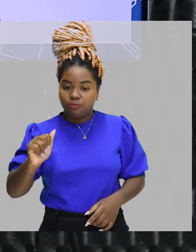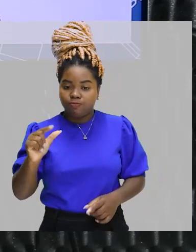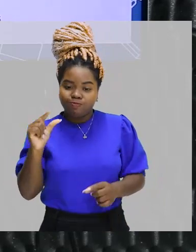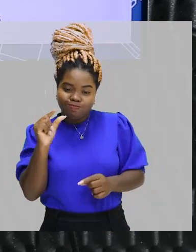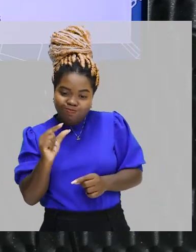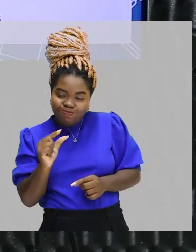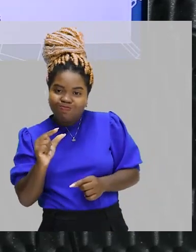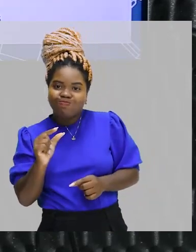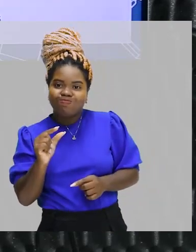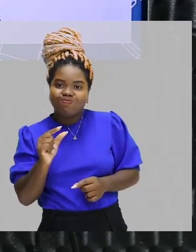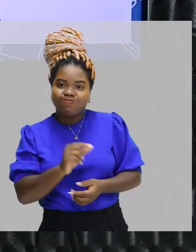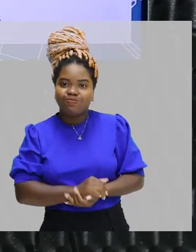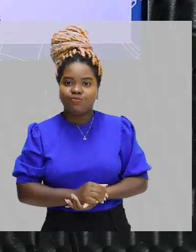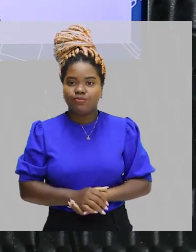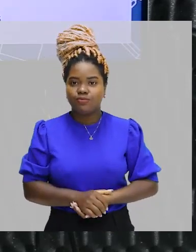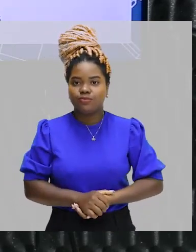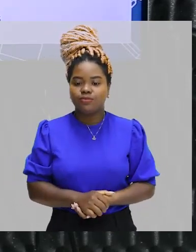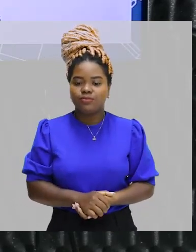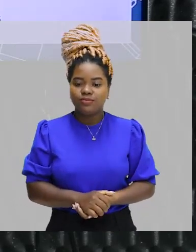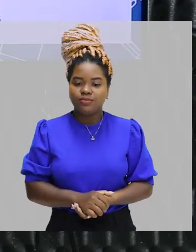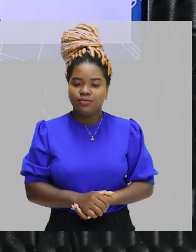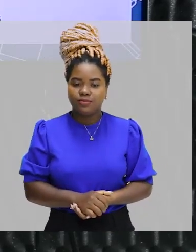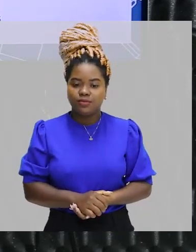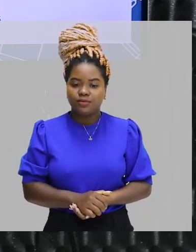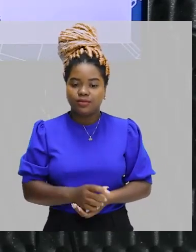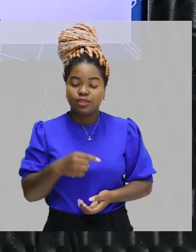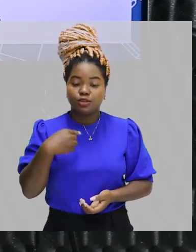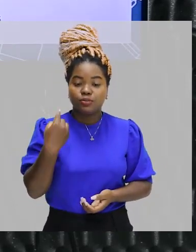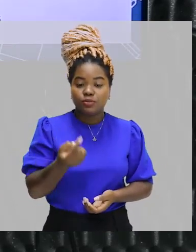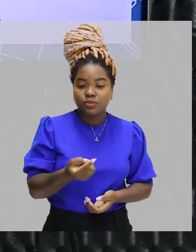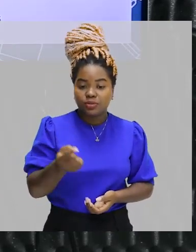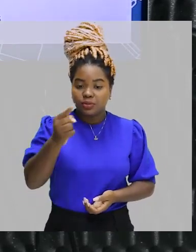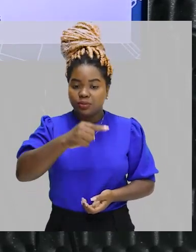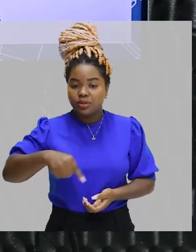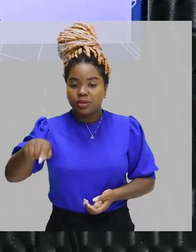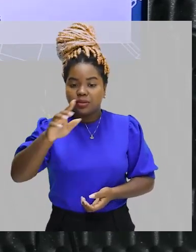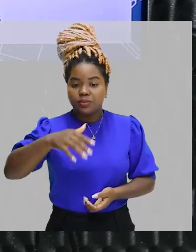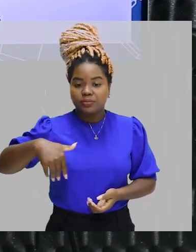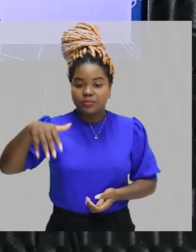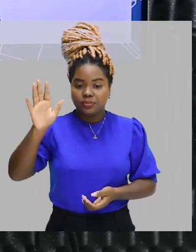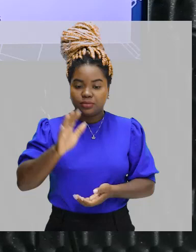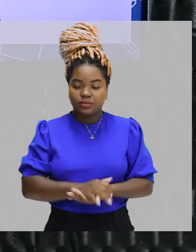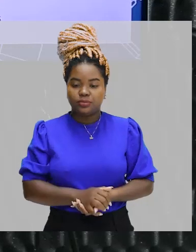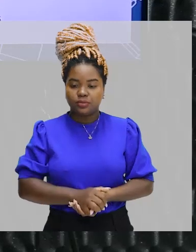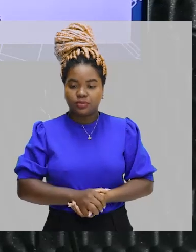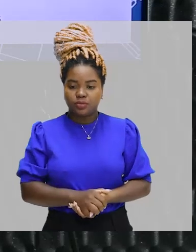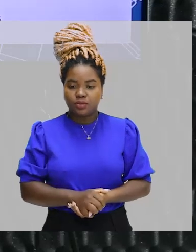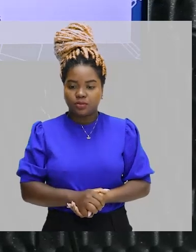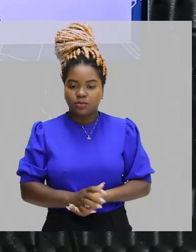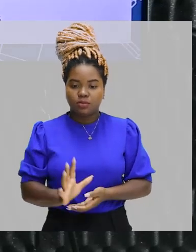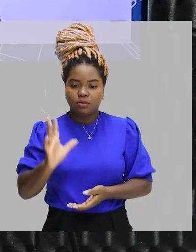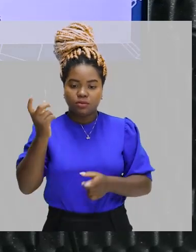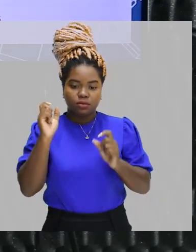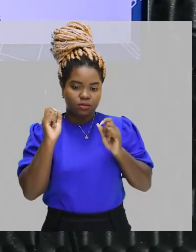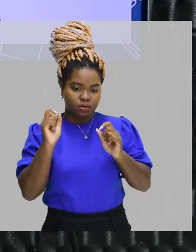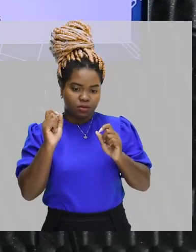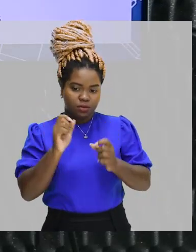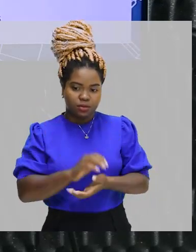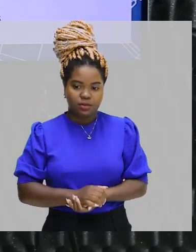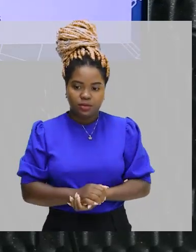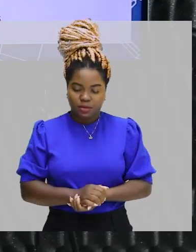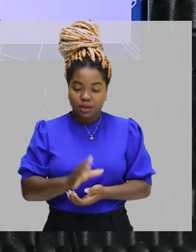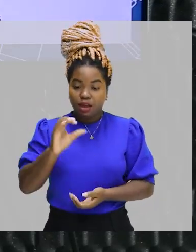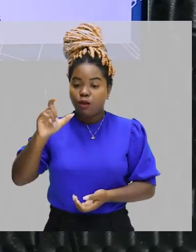mínima, vamos assim dizer, para poder ir para um anel maior, que é justamente no anel onde acontece aí